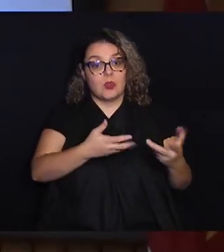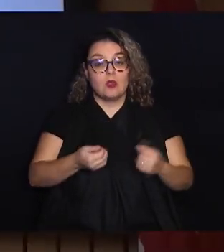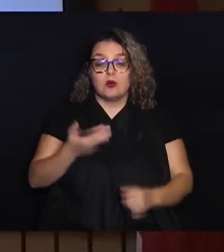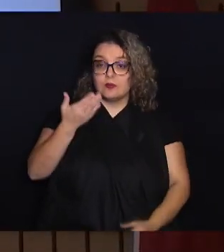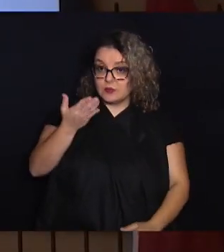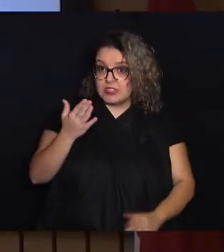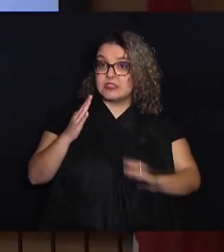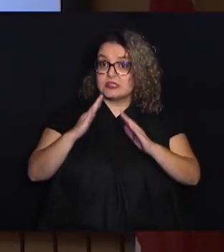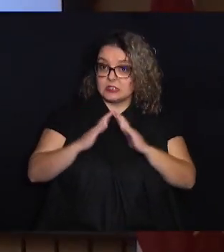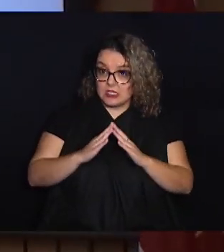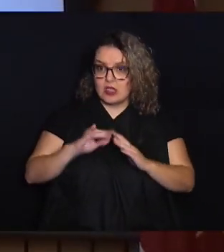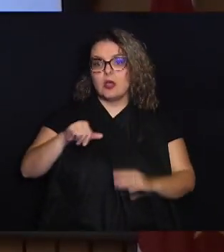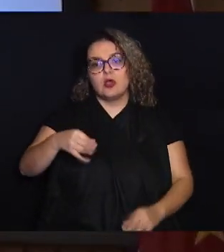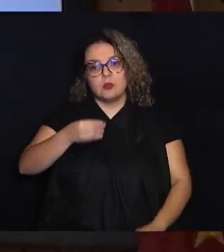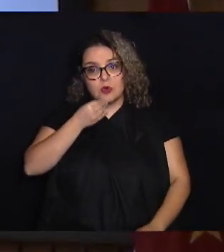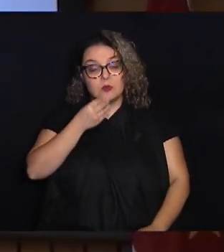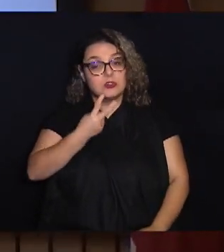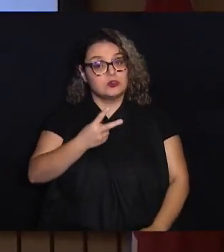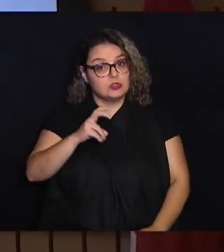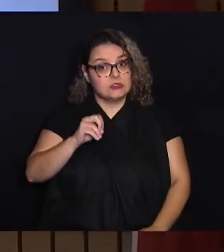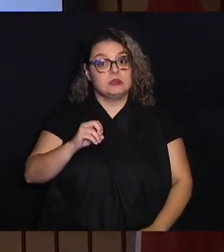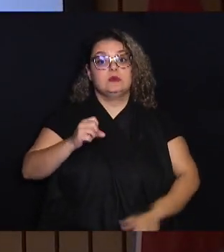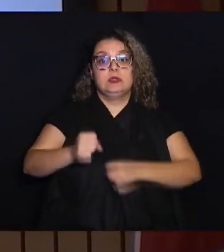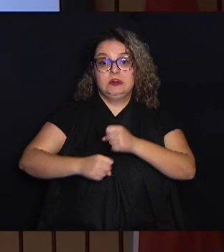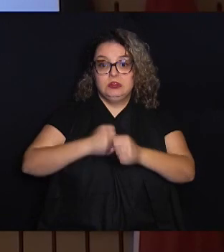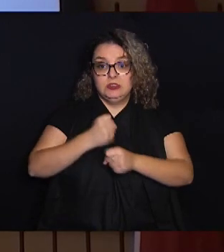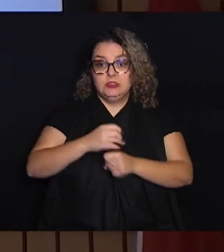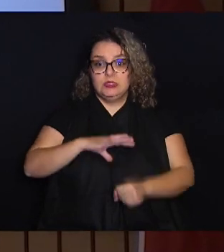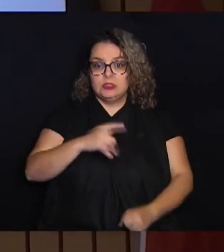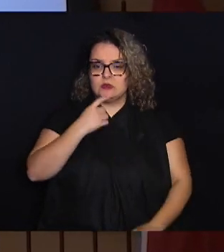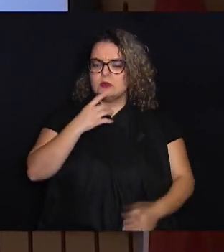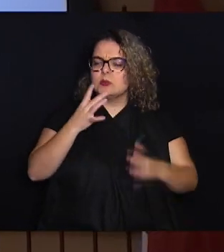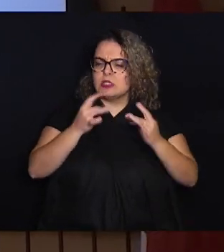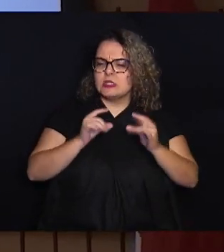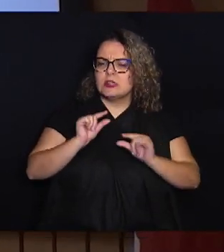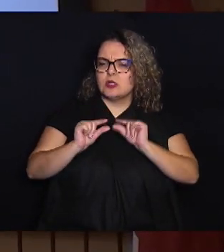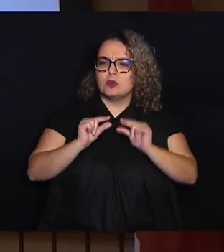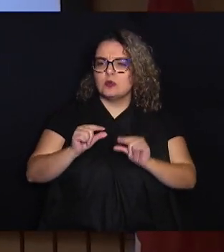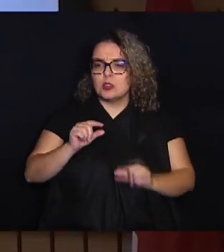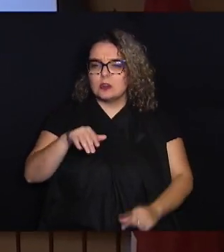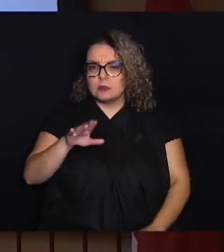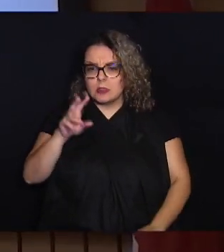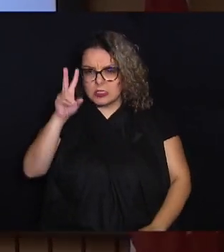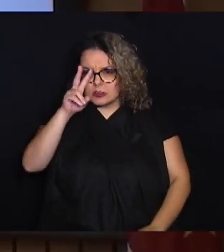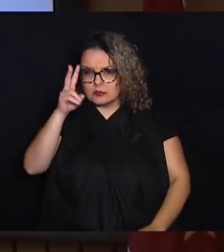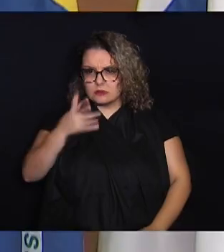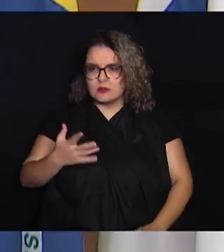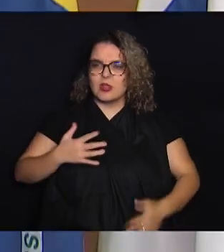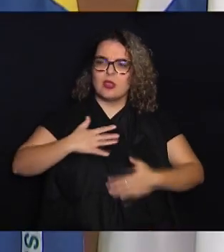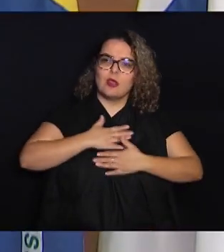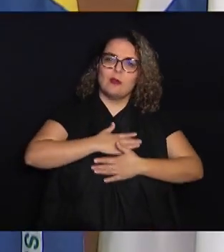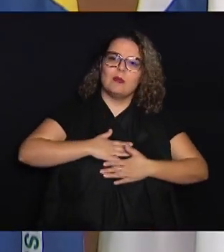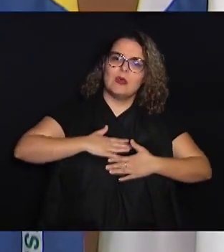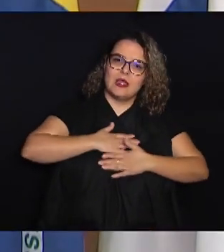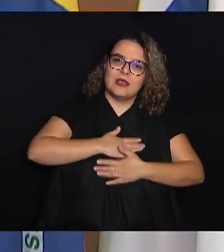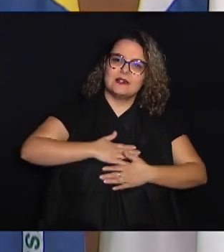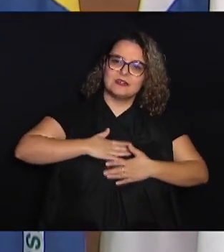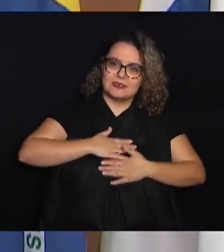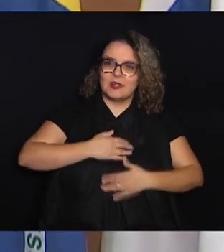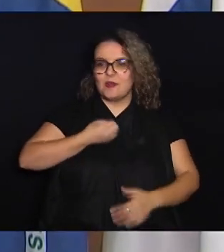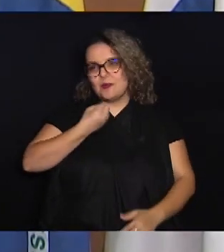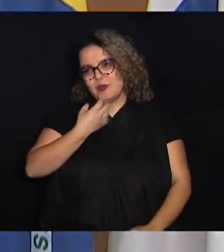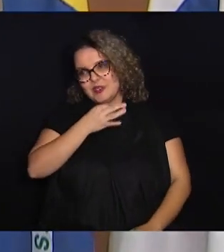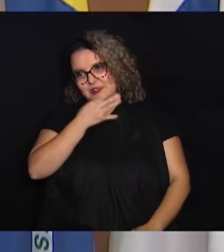está em casa, aproveita, né? 250 anos de Campinas, vamos aprofundar um pouquinho mais na história? Gente, é uma satisfação, boa sorte